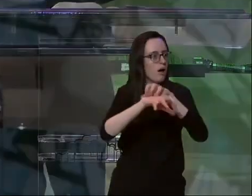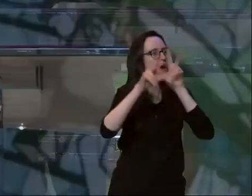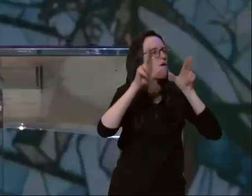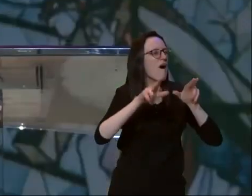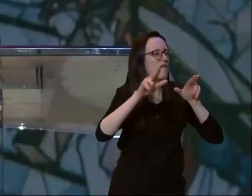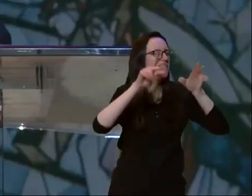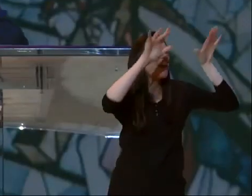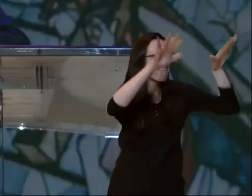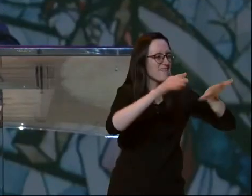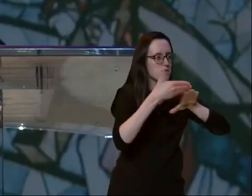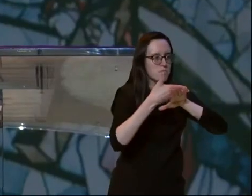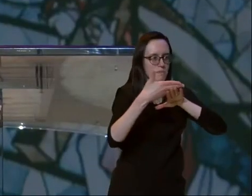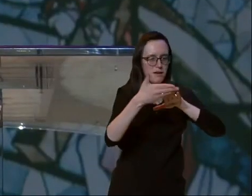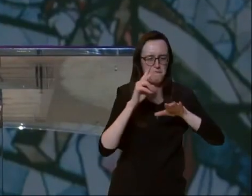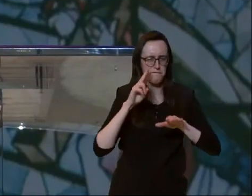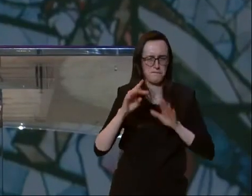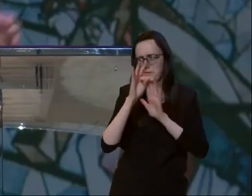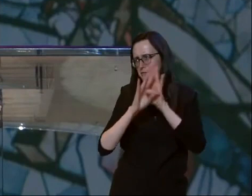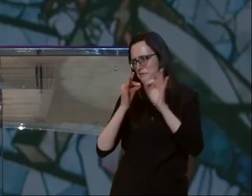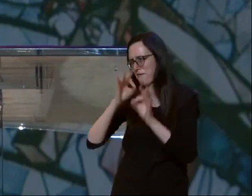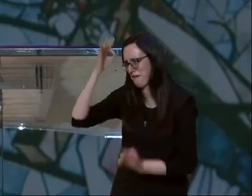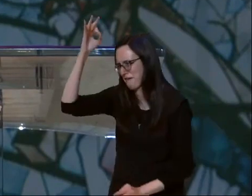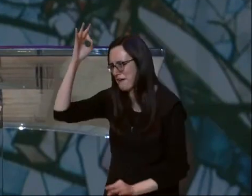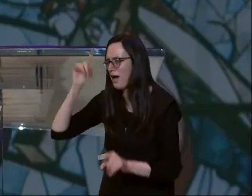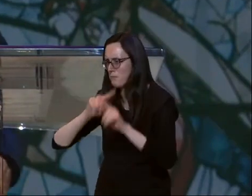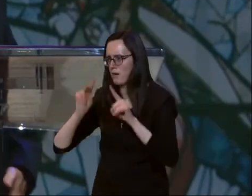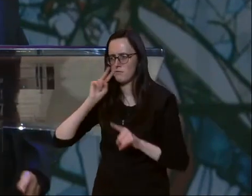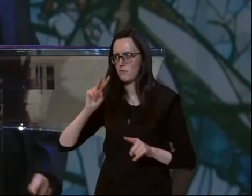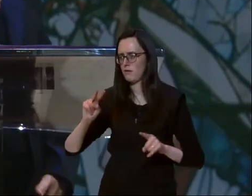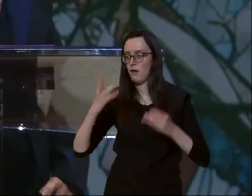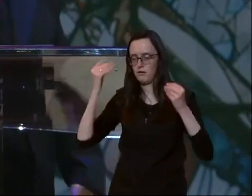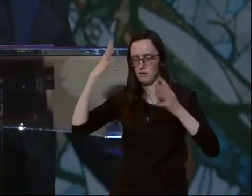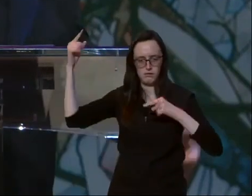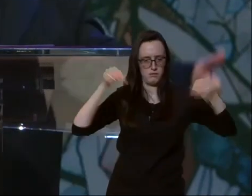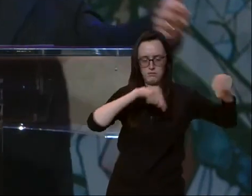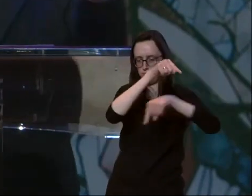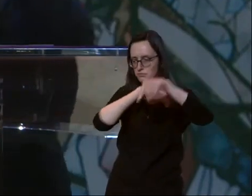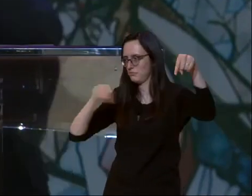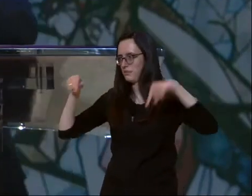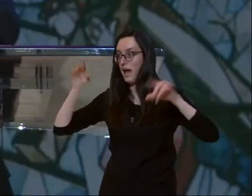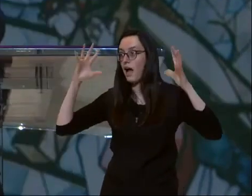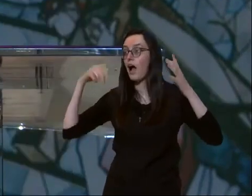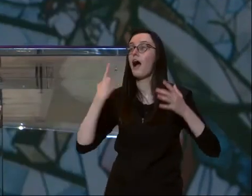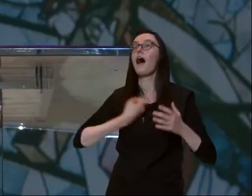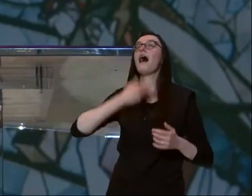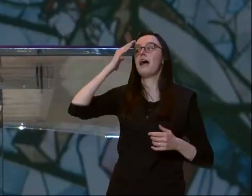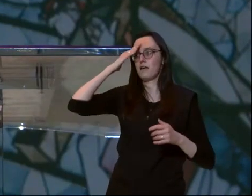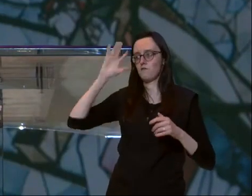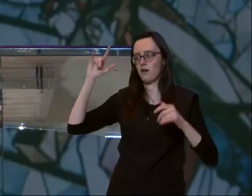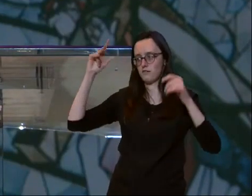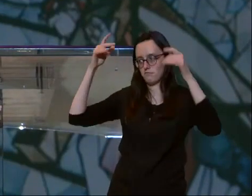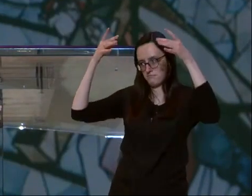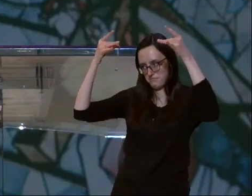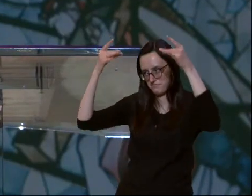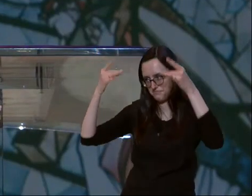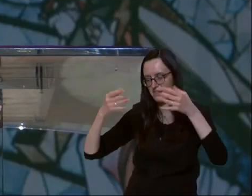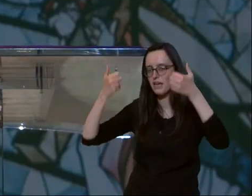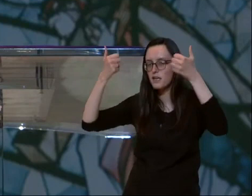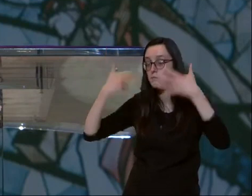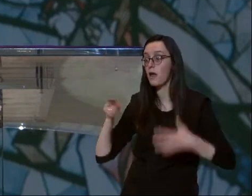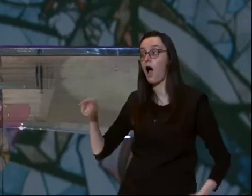neve. Texto longo, né? Mas quanta coisa linda neste texto. Nos mostra um